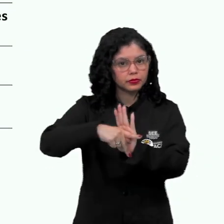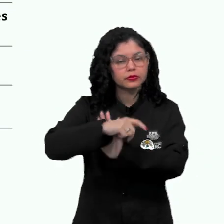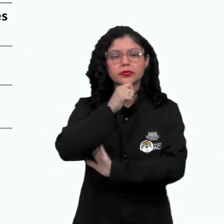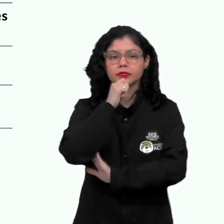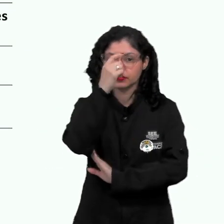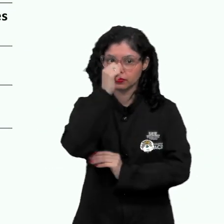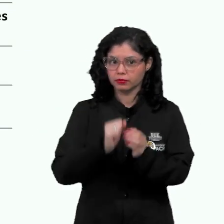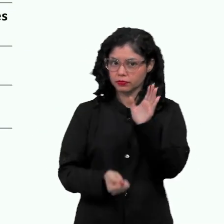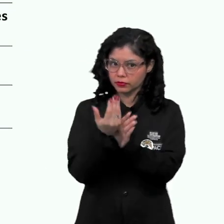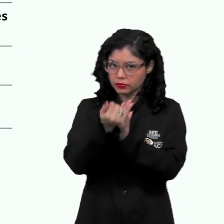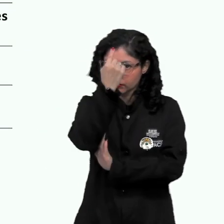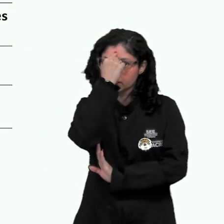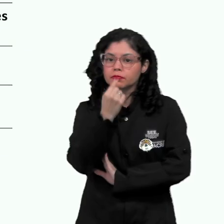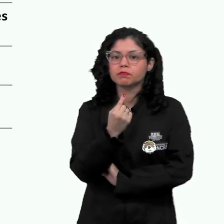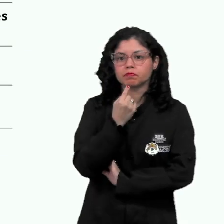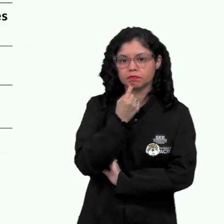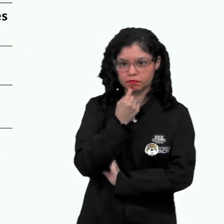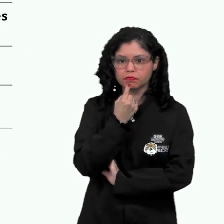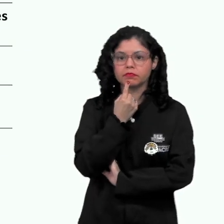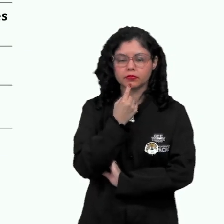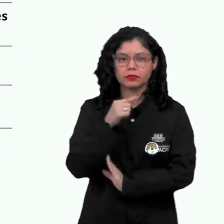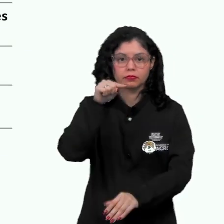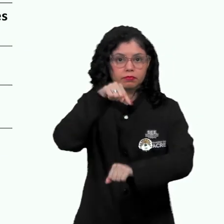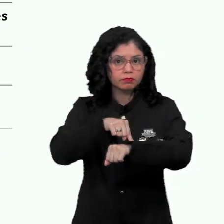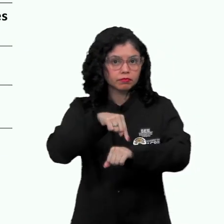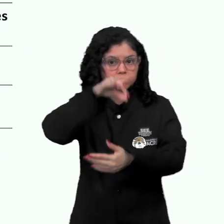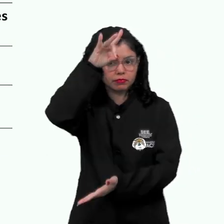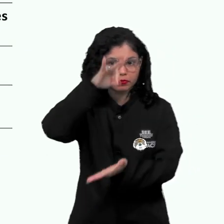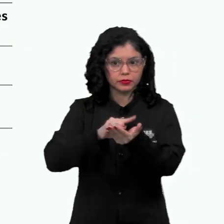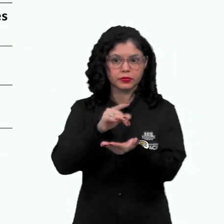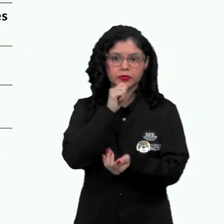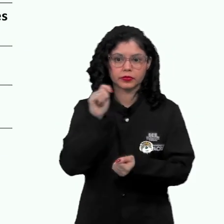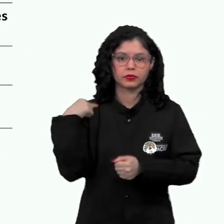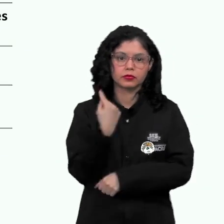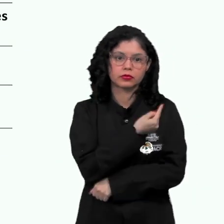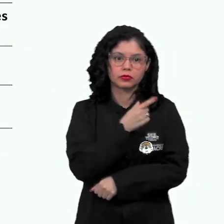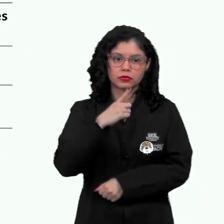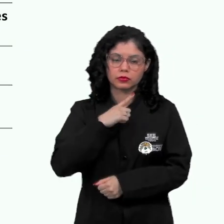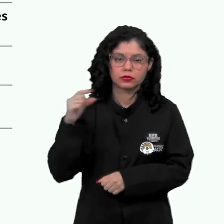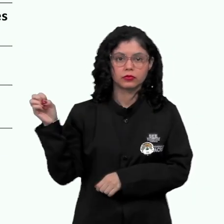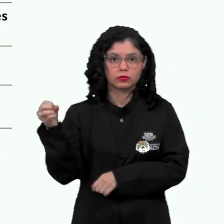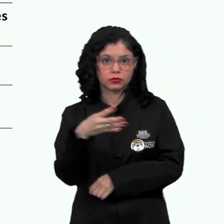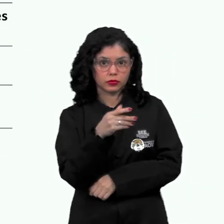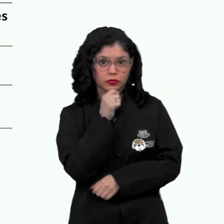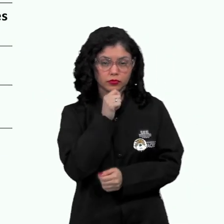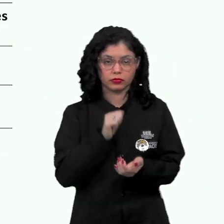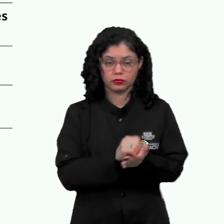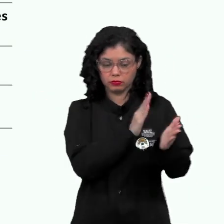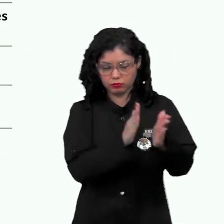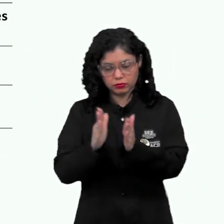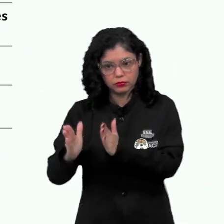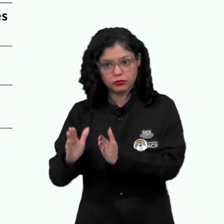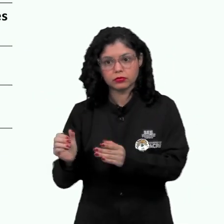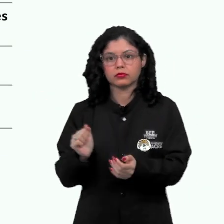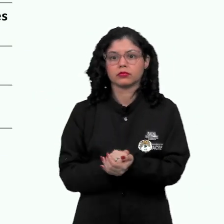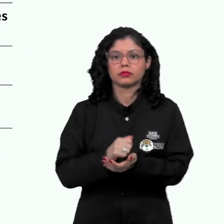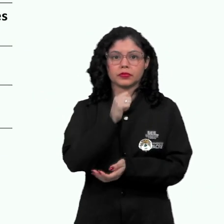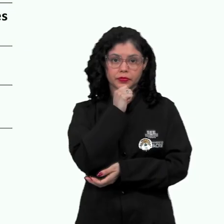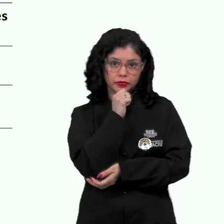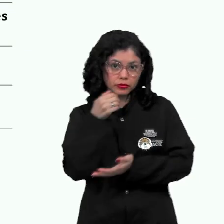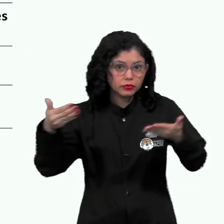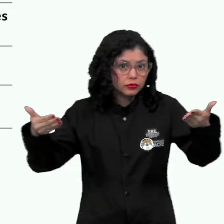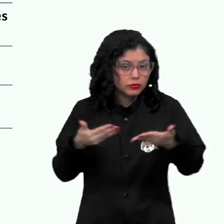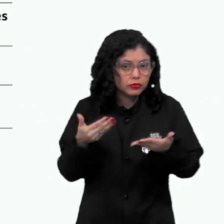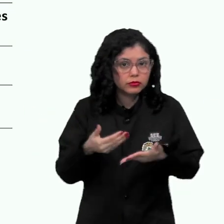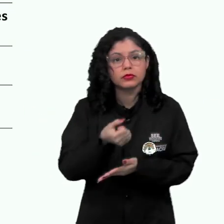as imagens e tudo isso em tempo real. Nós temos os novos formatos, porque nós temos agora